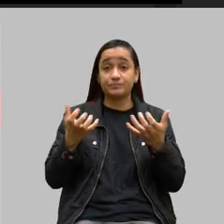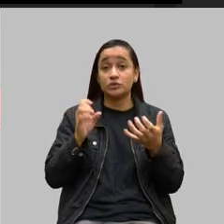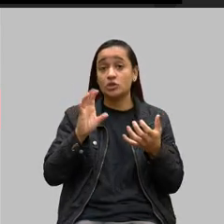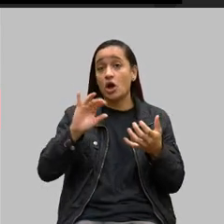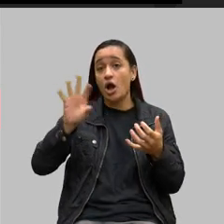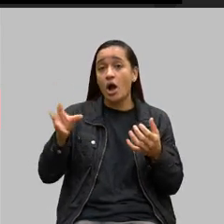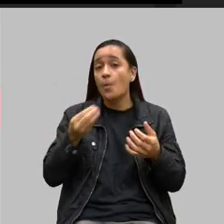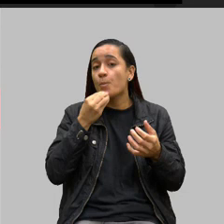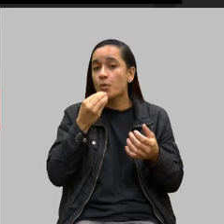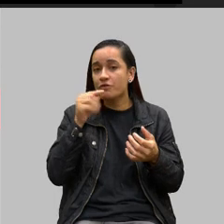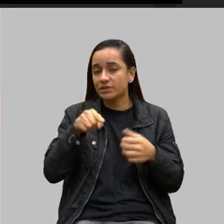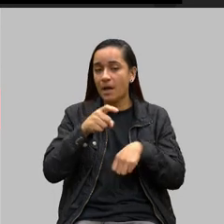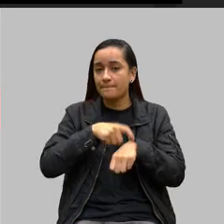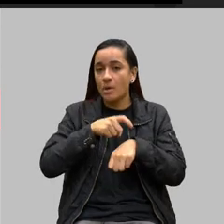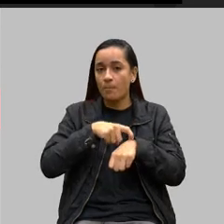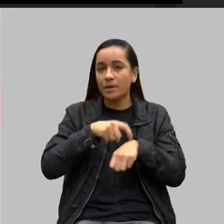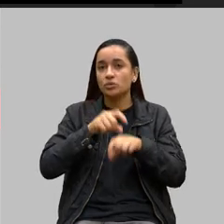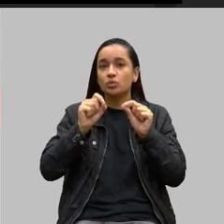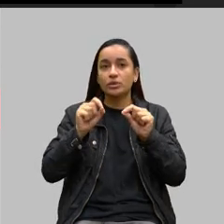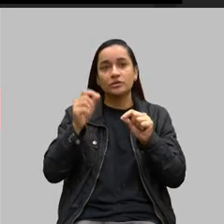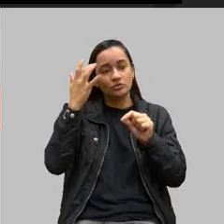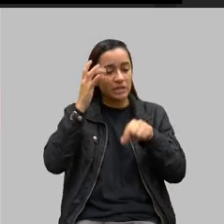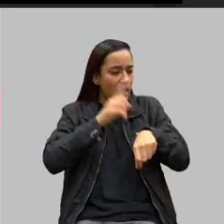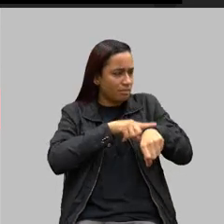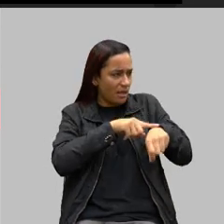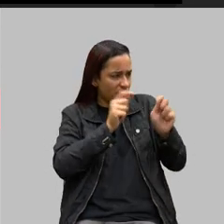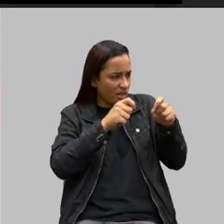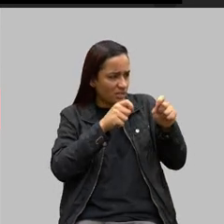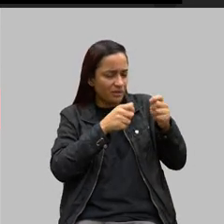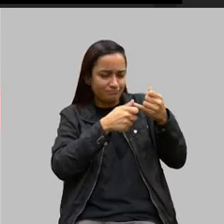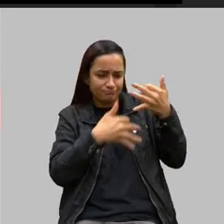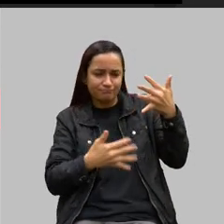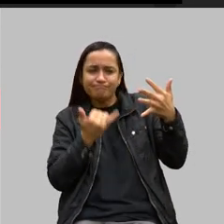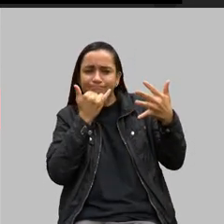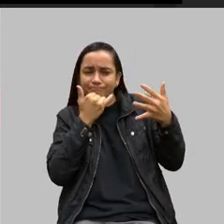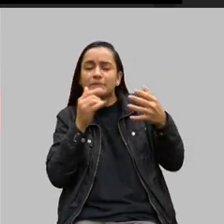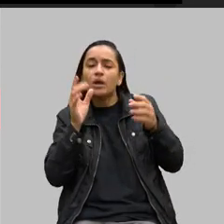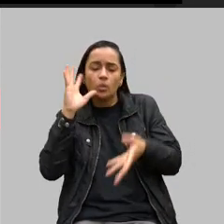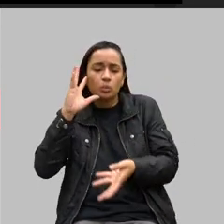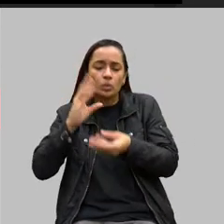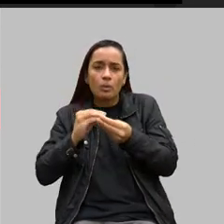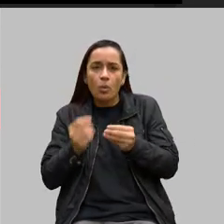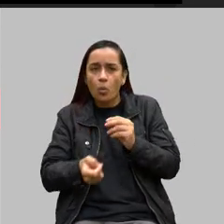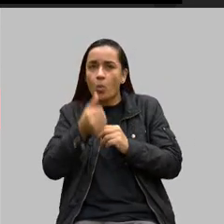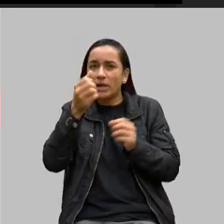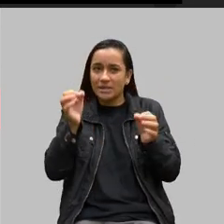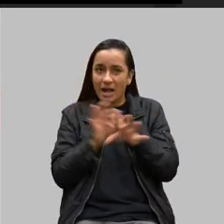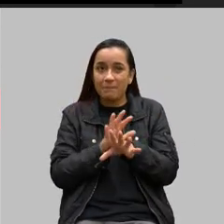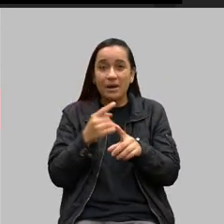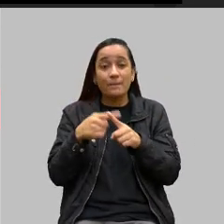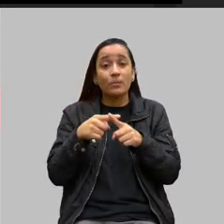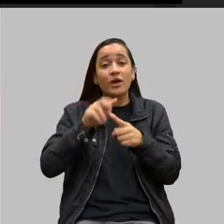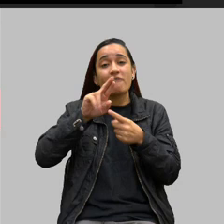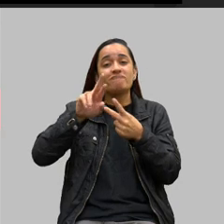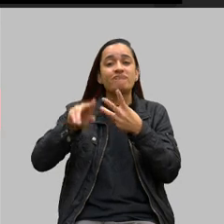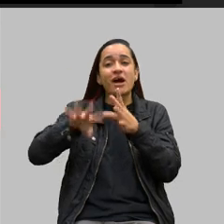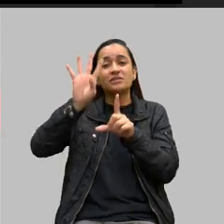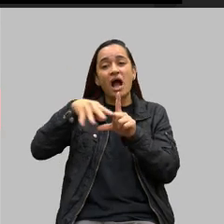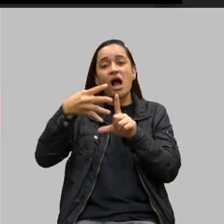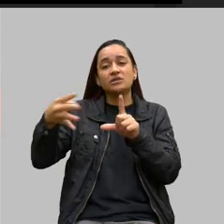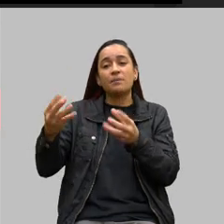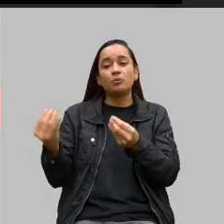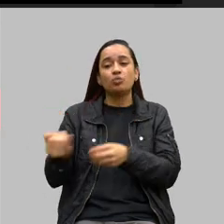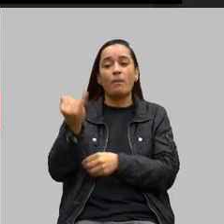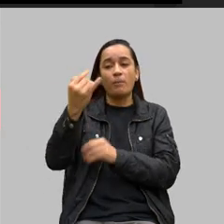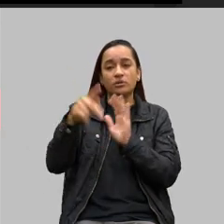Rodoanel e deputado não sei se eu já tô estourando meu tempo mas eu prometo que eu tô concluindo eu me empolgo aqui porque são várias agendas muito relevantes aqui pro nosso